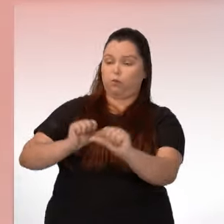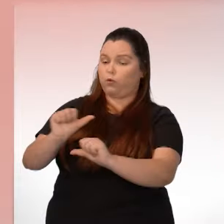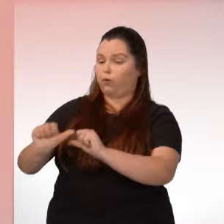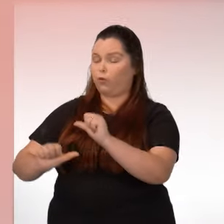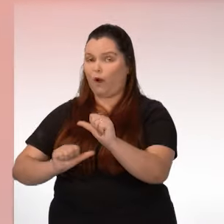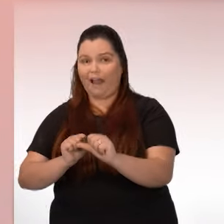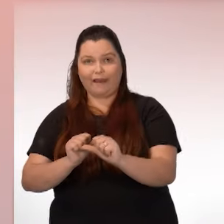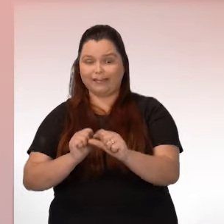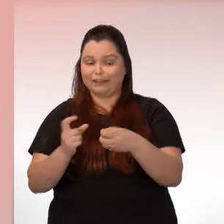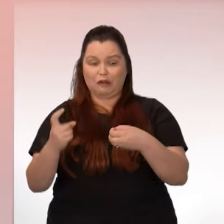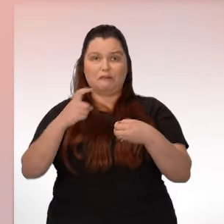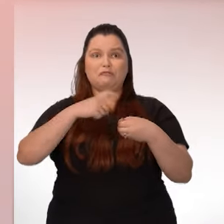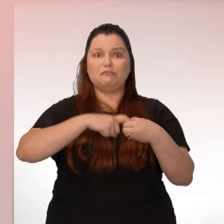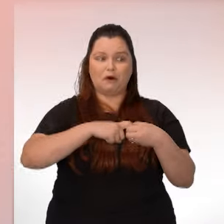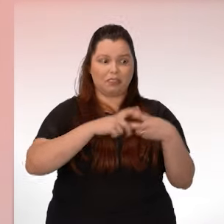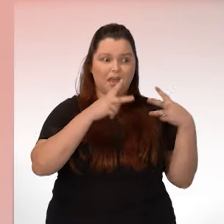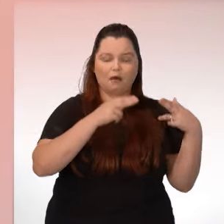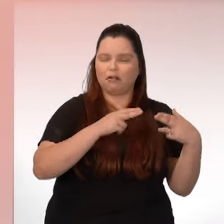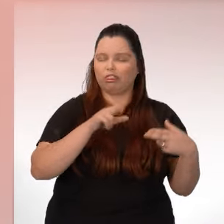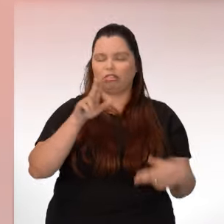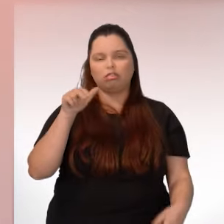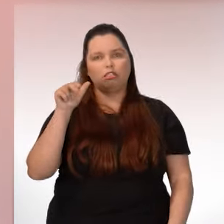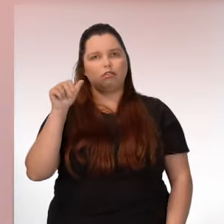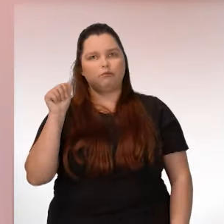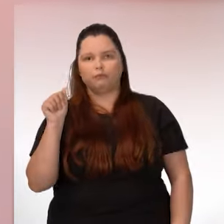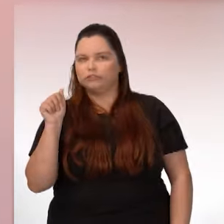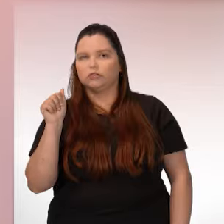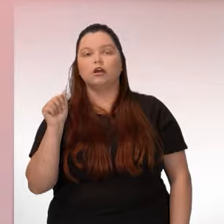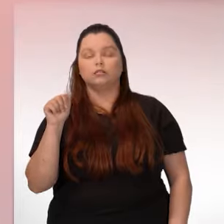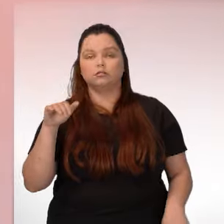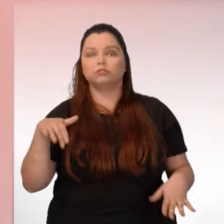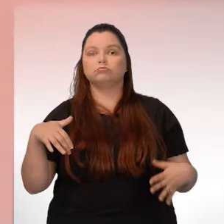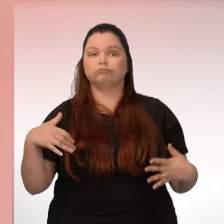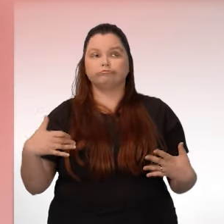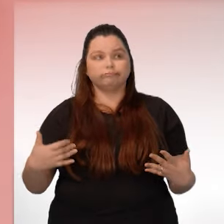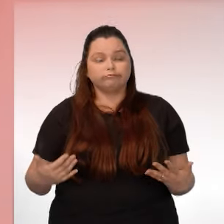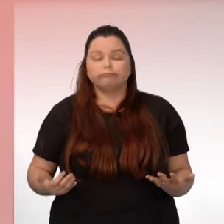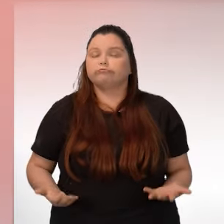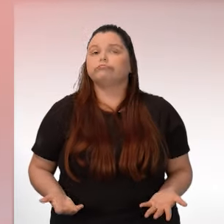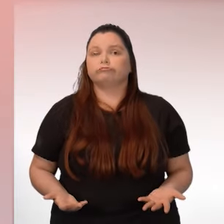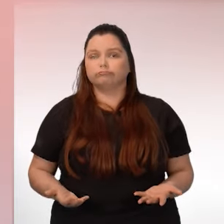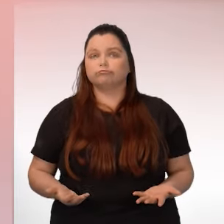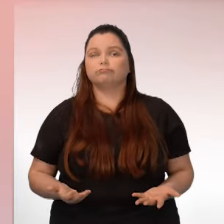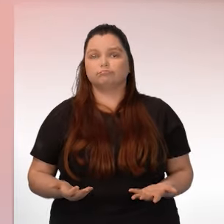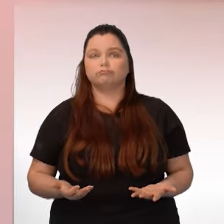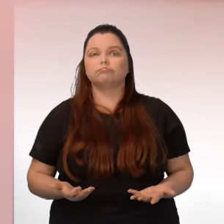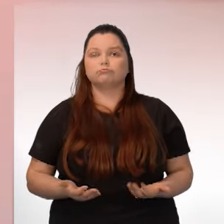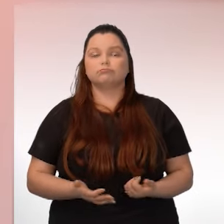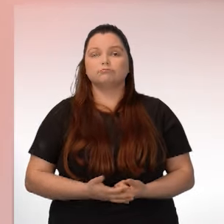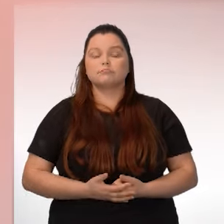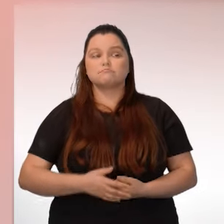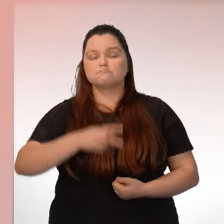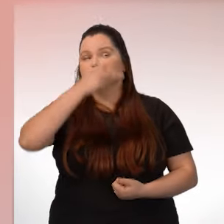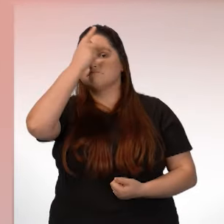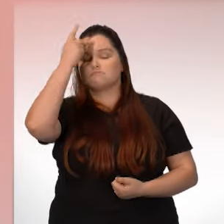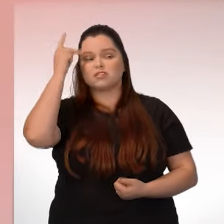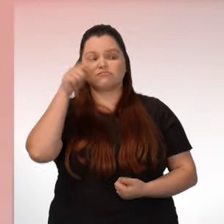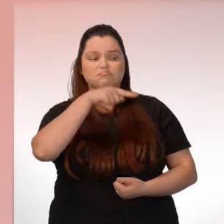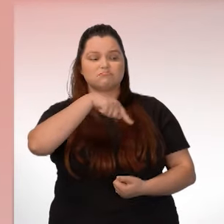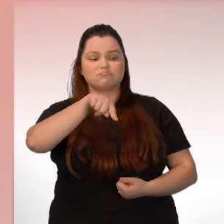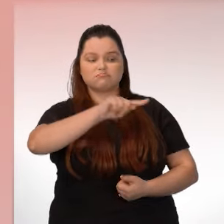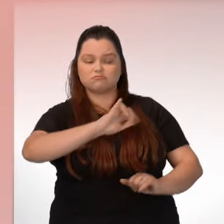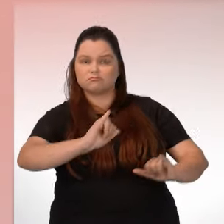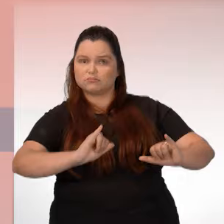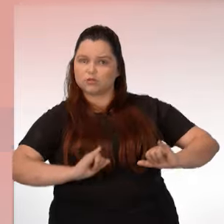de maneira as quais nunca mais voltarão, né, a ser do jeito que era. E pessoas que estão